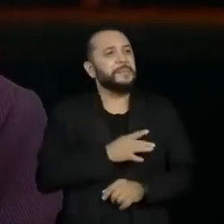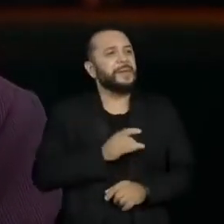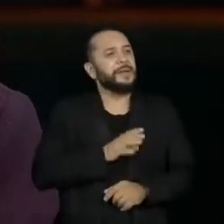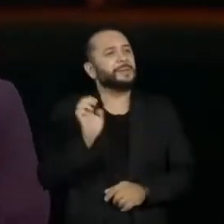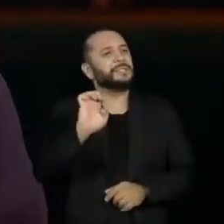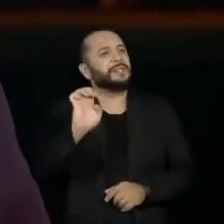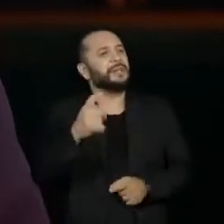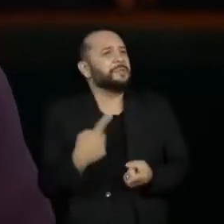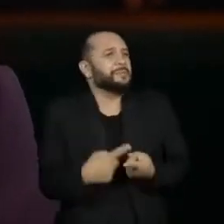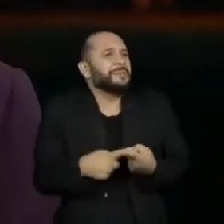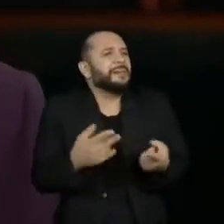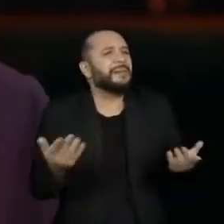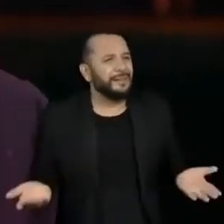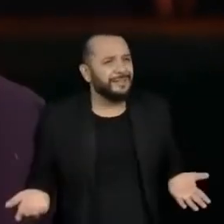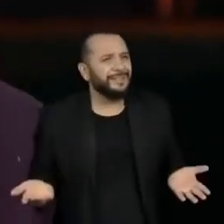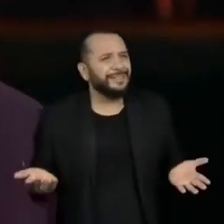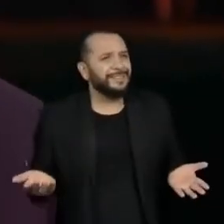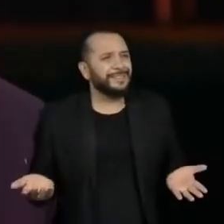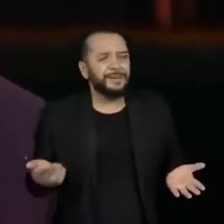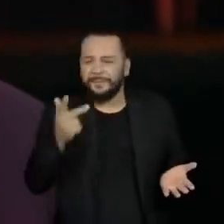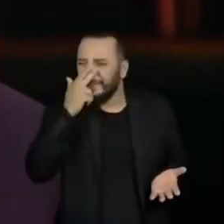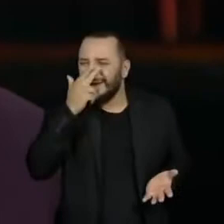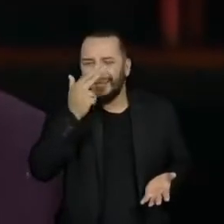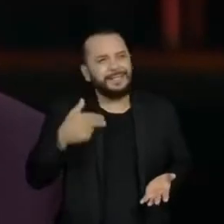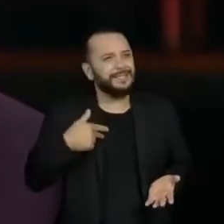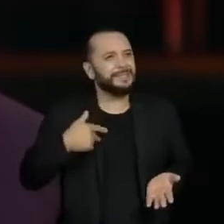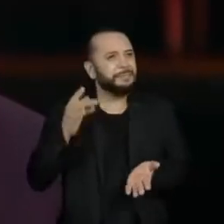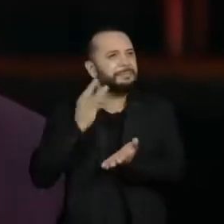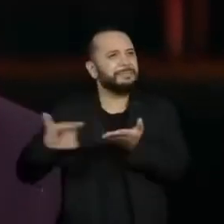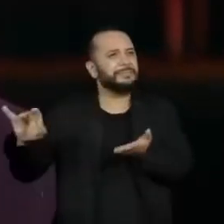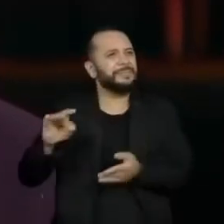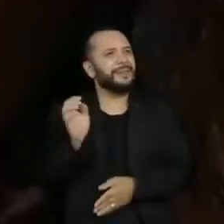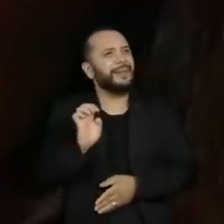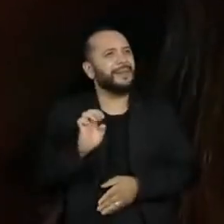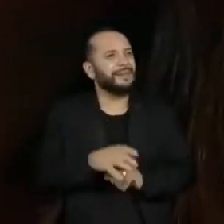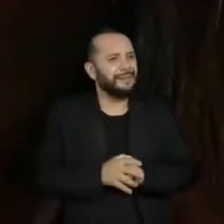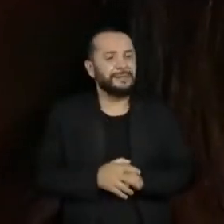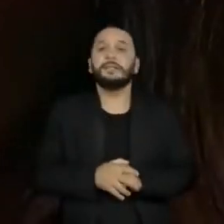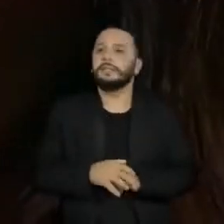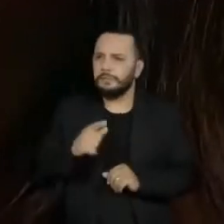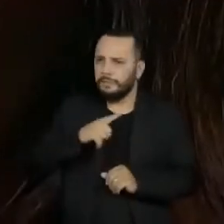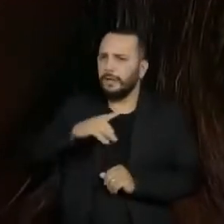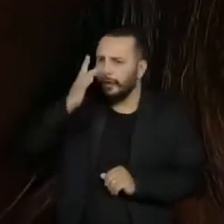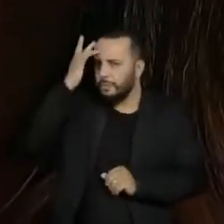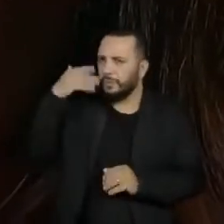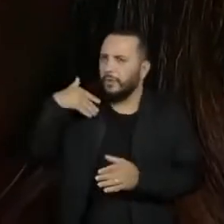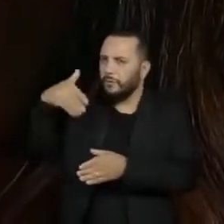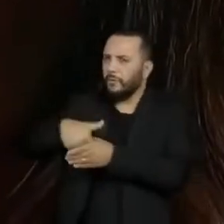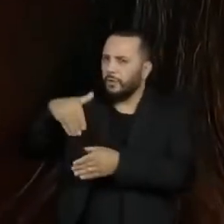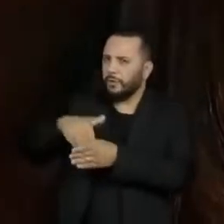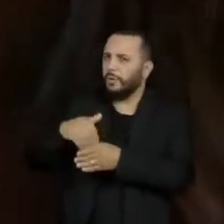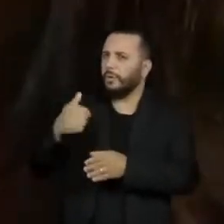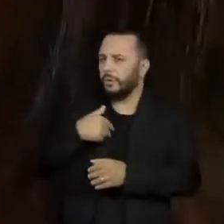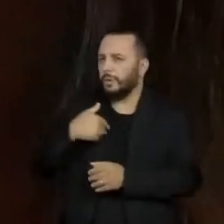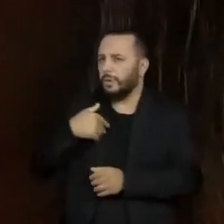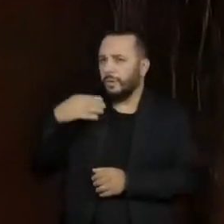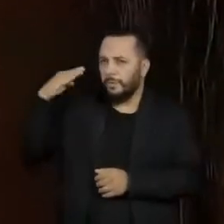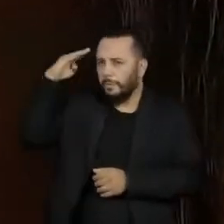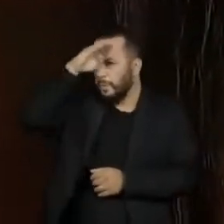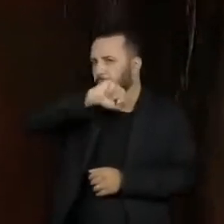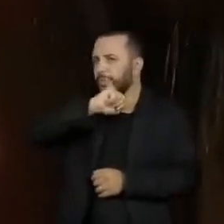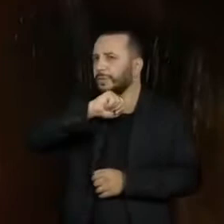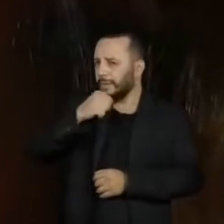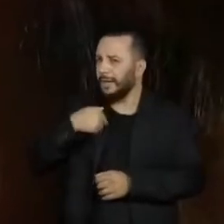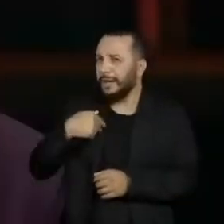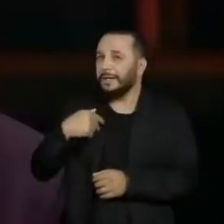têm tanto problema com esse assunto? Eu acho que muita gente que votou no Bolsonaro estava muito assustado com o cenário